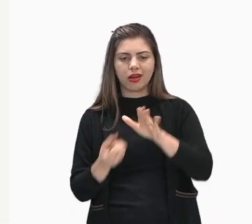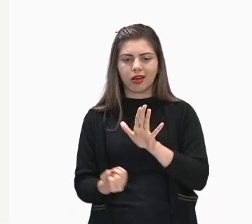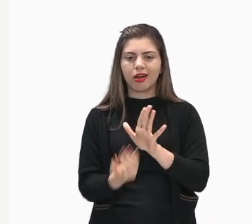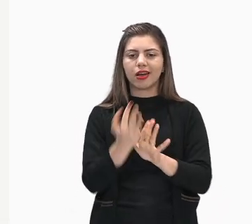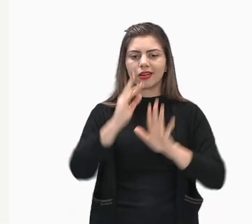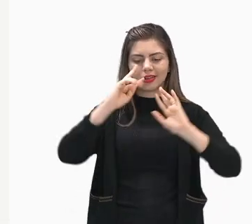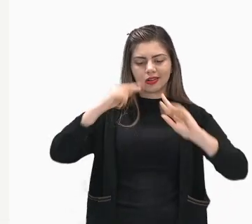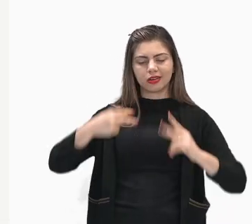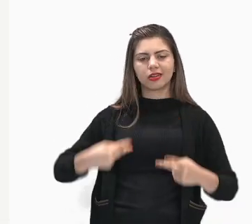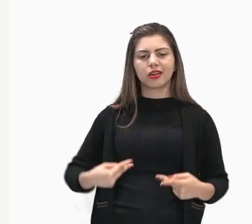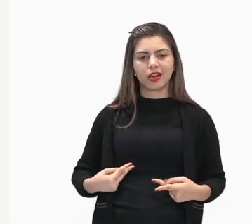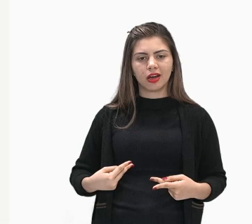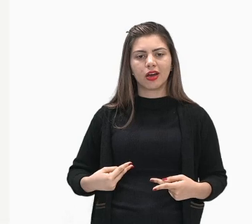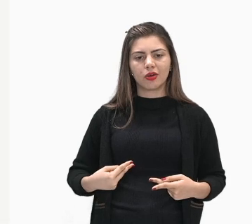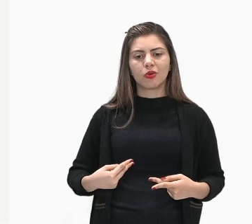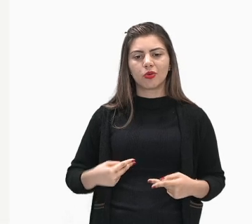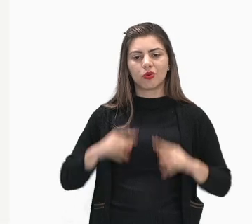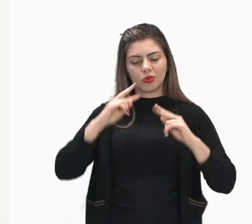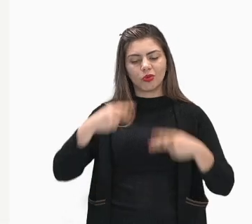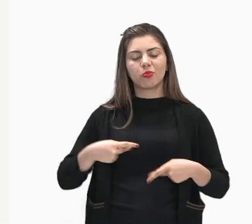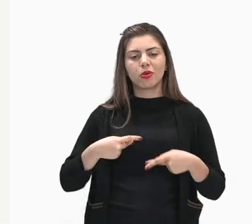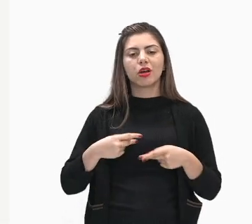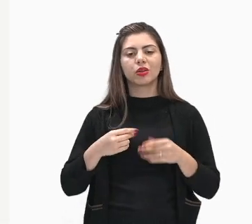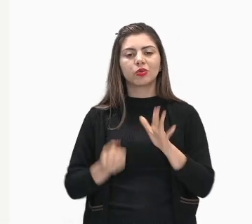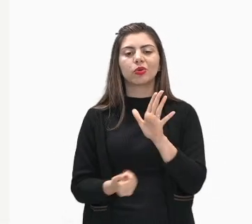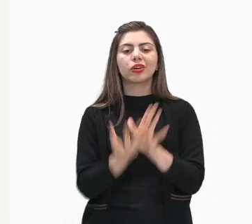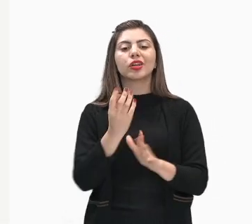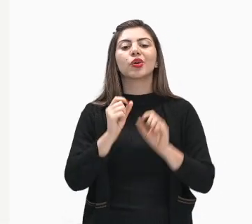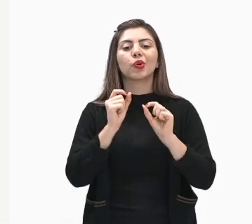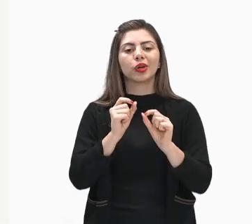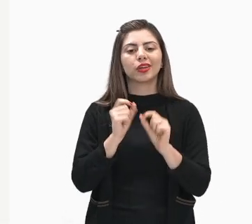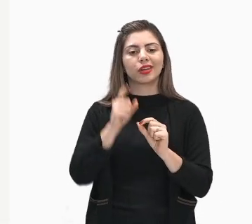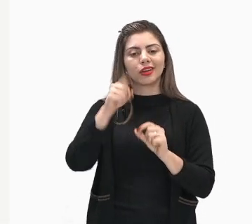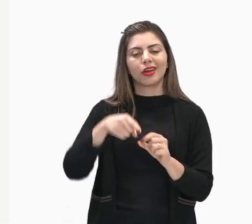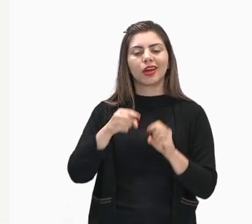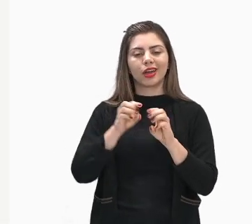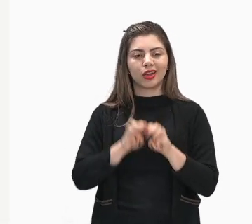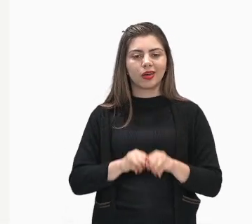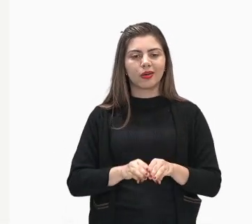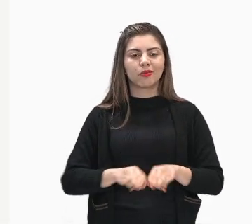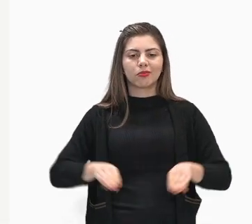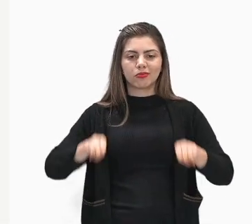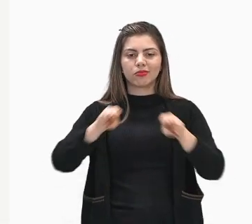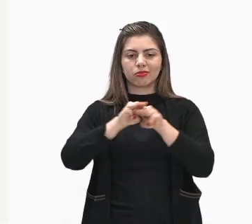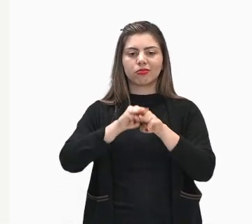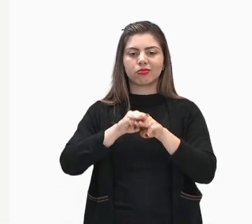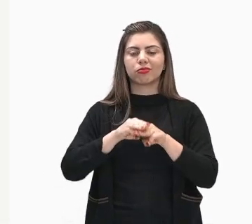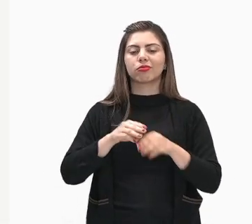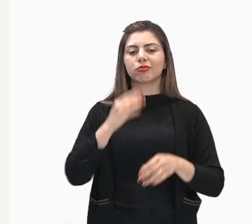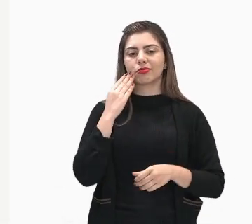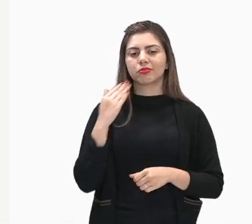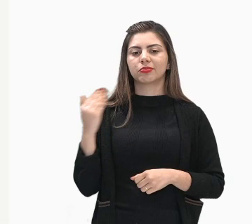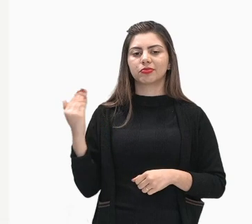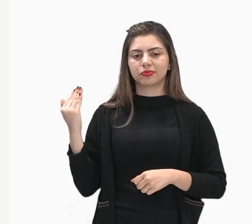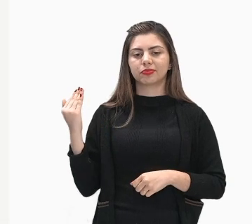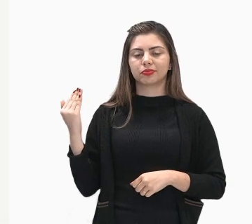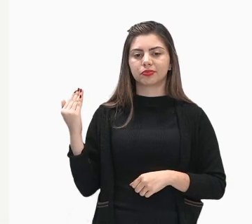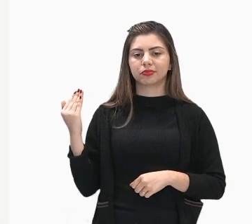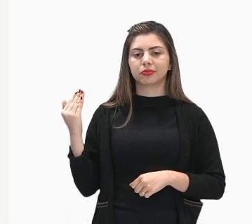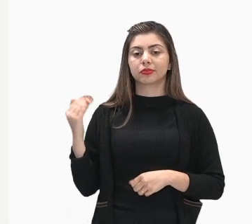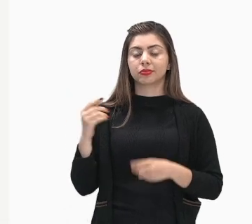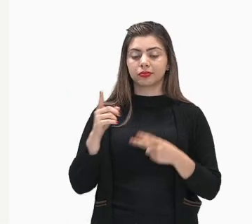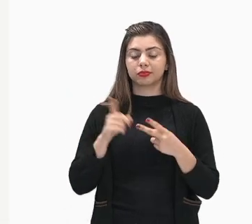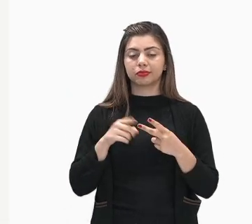periódica. Então aqui nós temos as imagens, né, de um ímã permanente artificial, certo? E de um